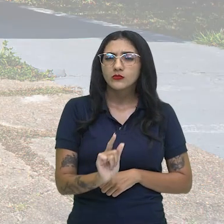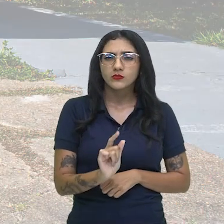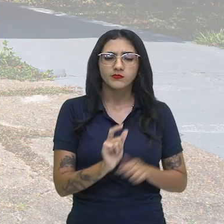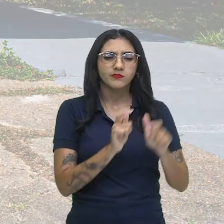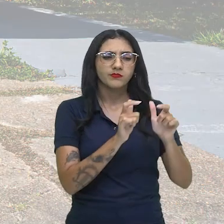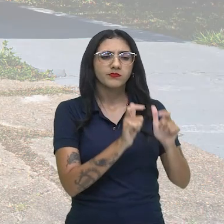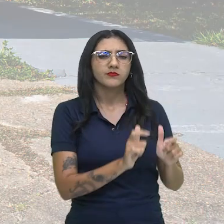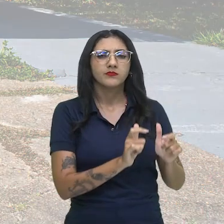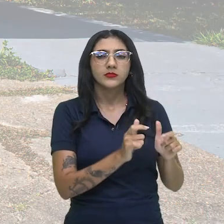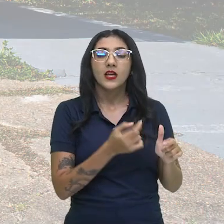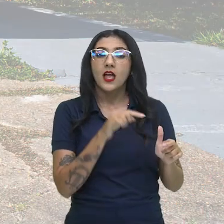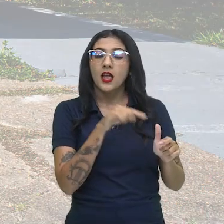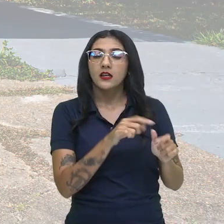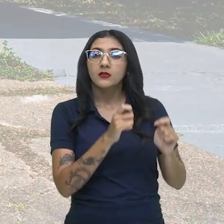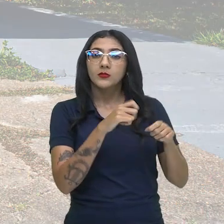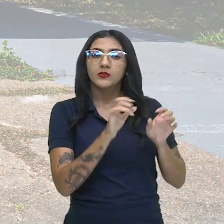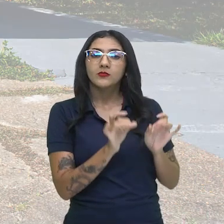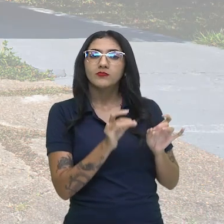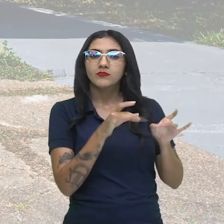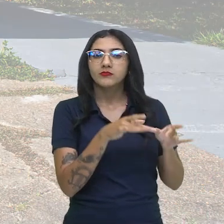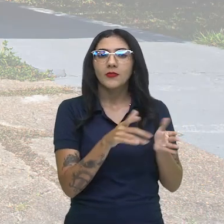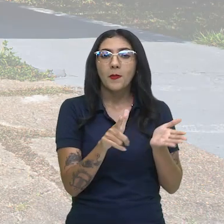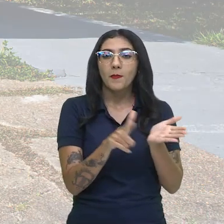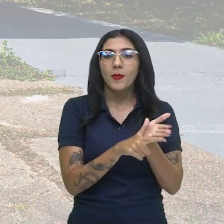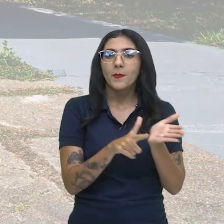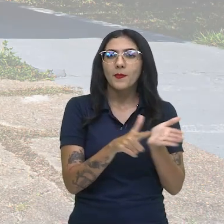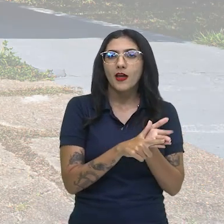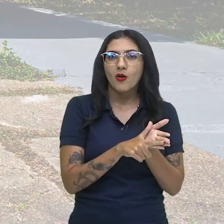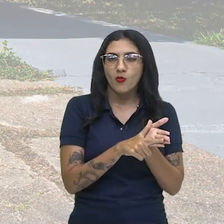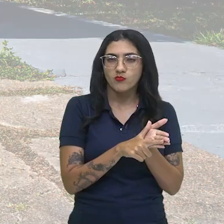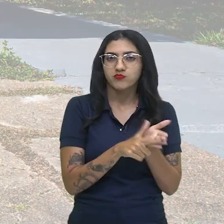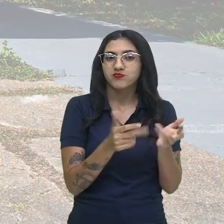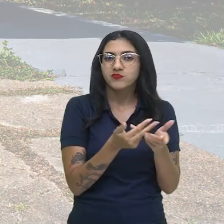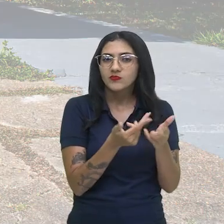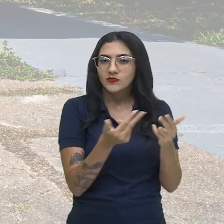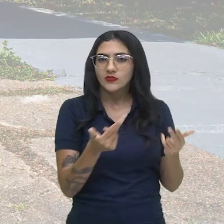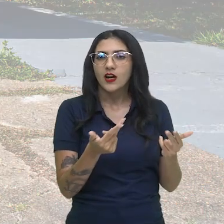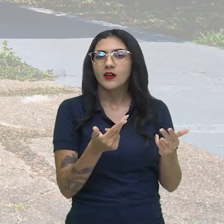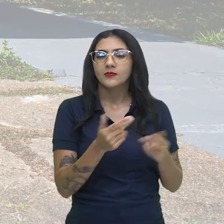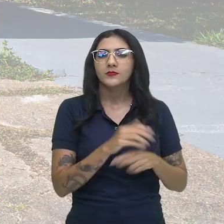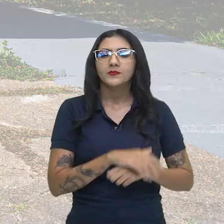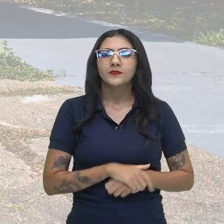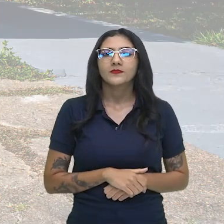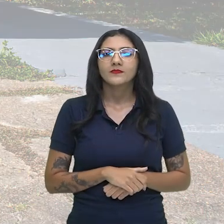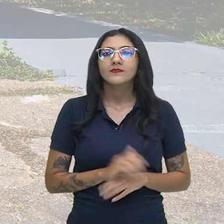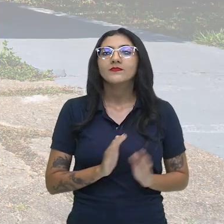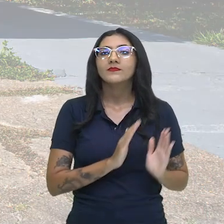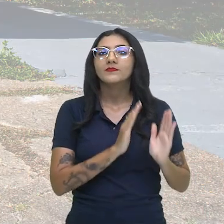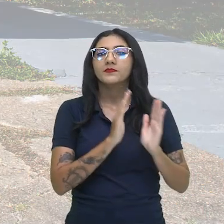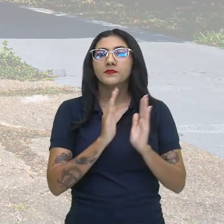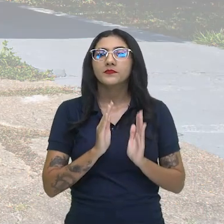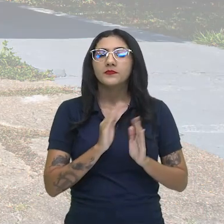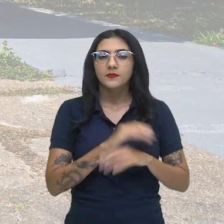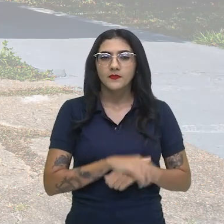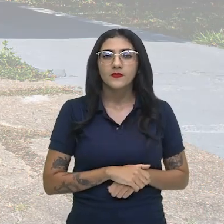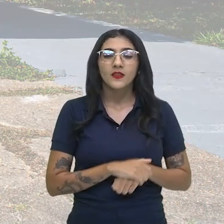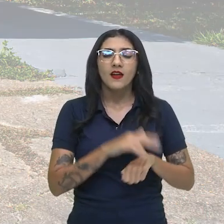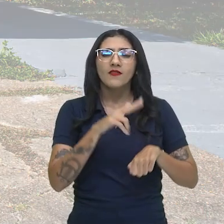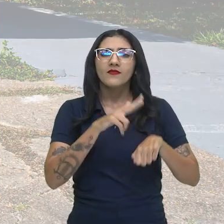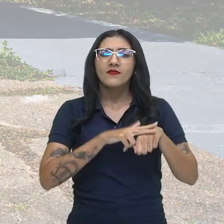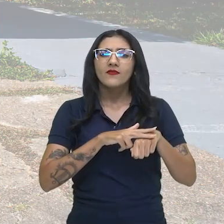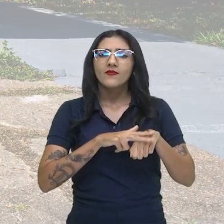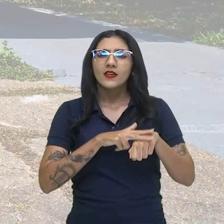azul, quer dizer que ali você vai colocar papéis e papelões. Já se o coletor for verde, nós